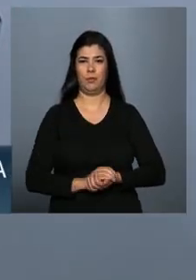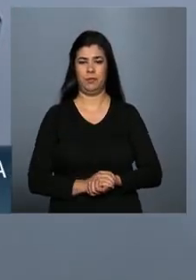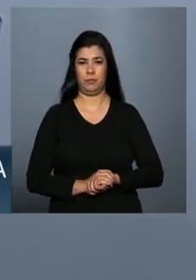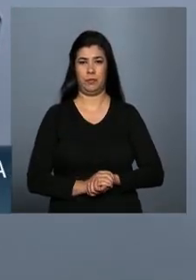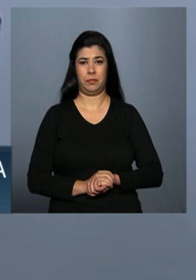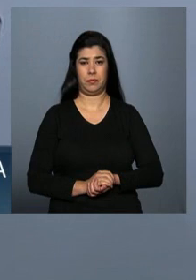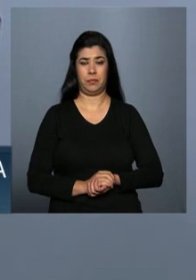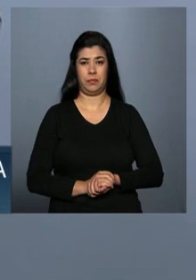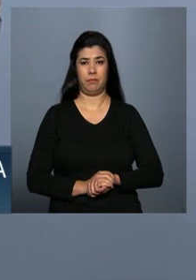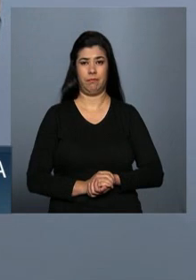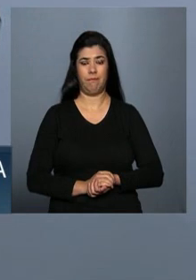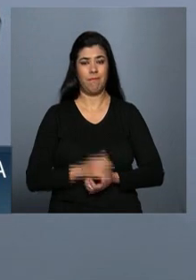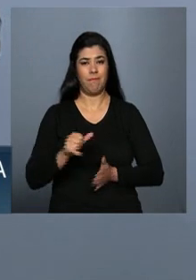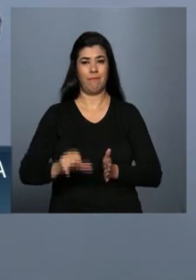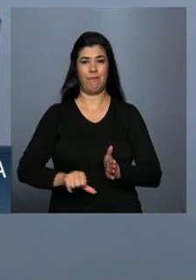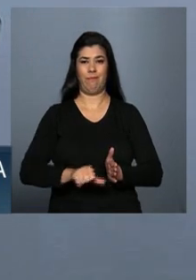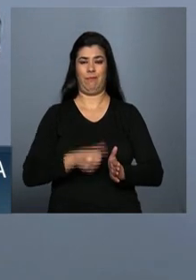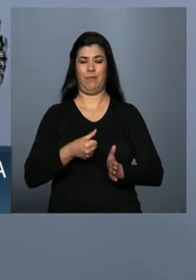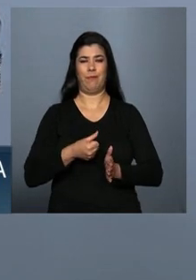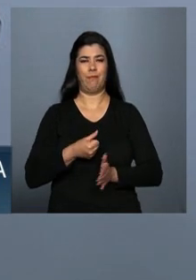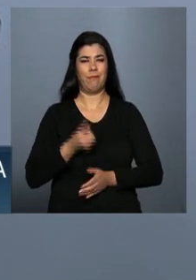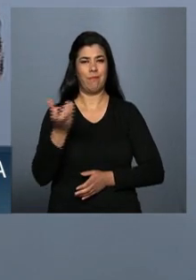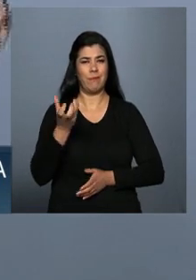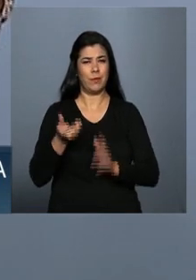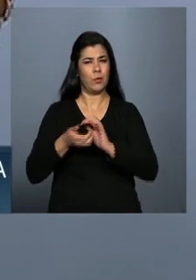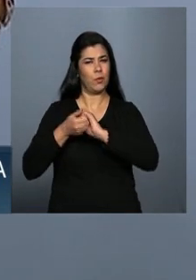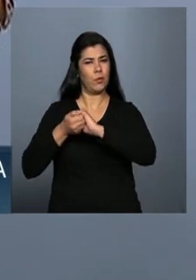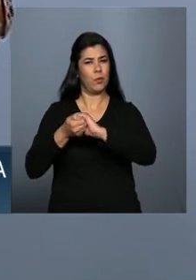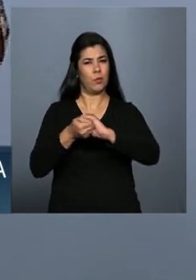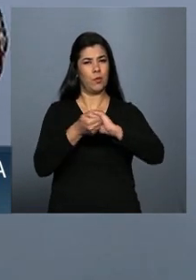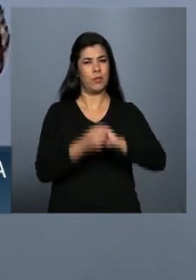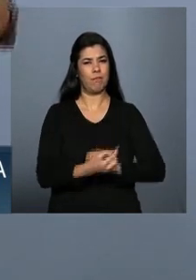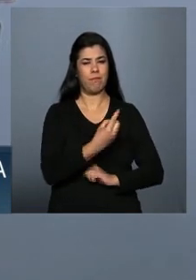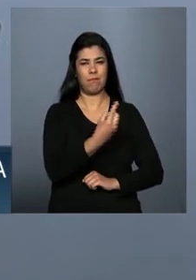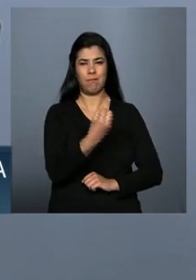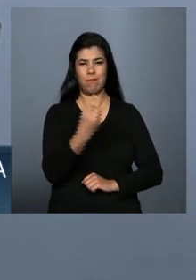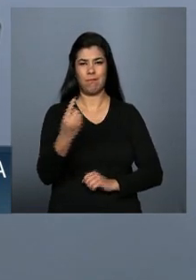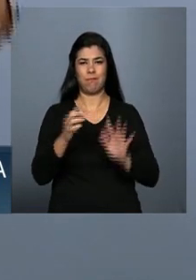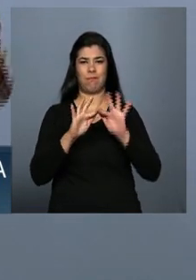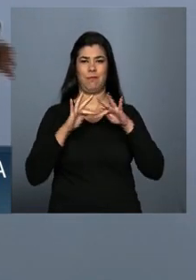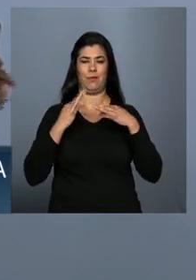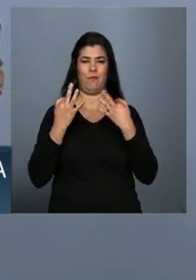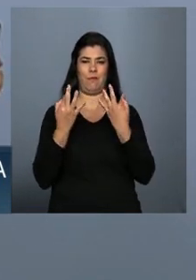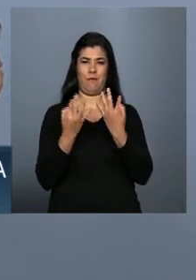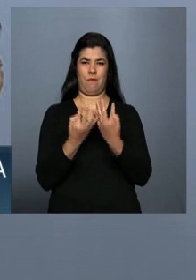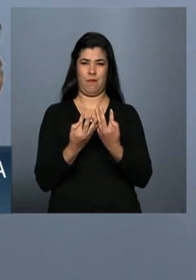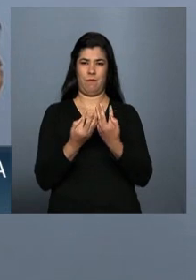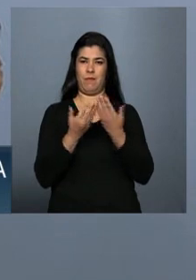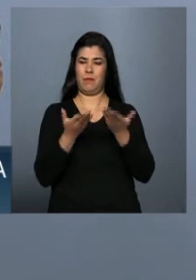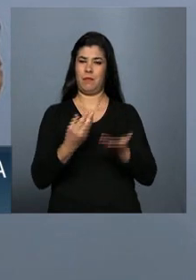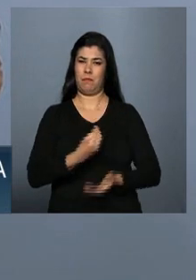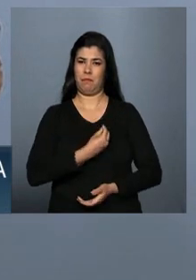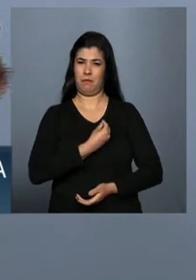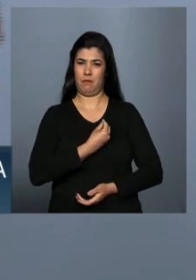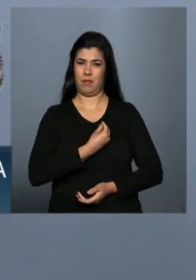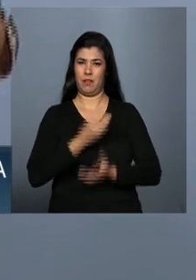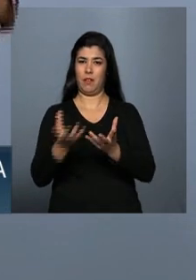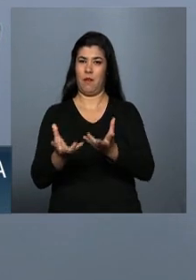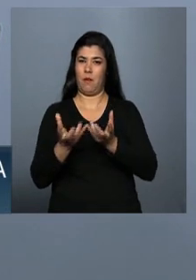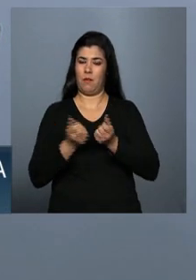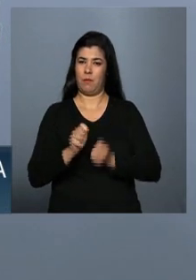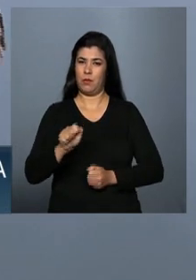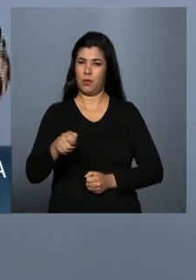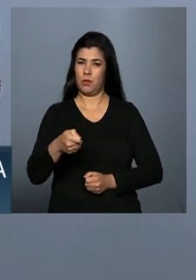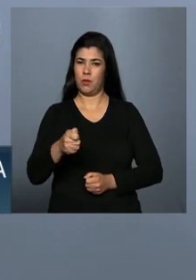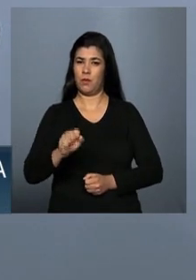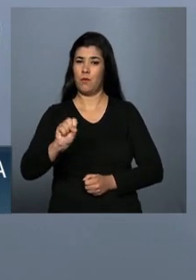Eu quero cumprimentar cada uma das famílias aqui que recebeu a sua chave ou